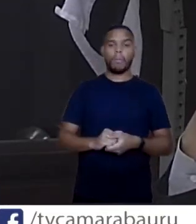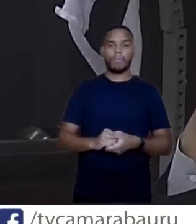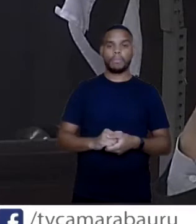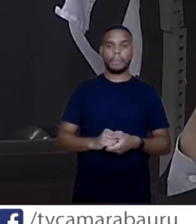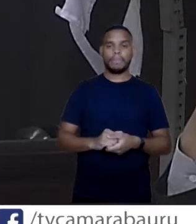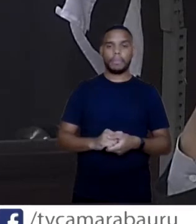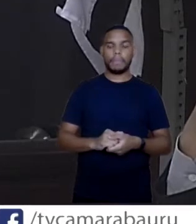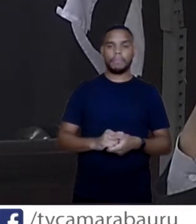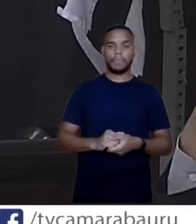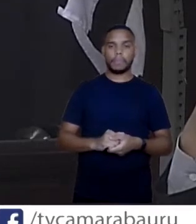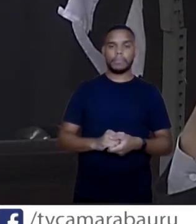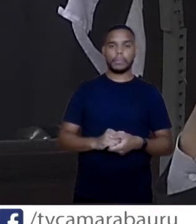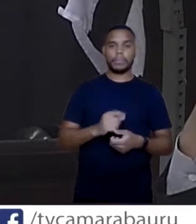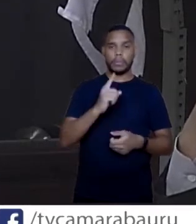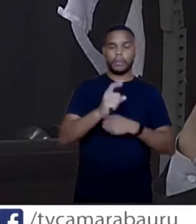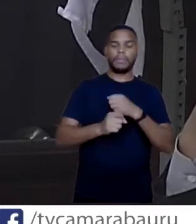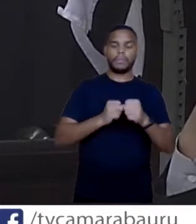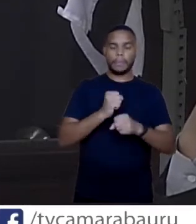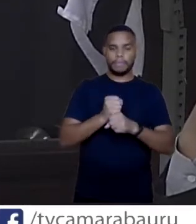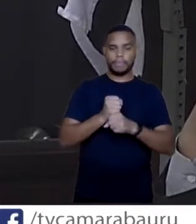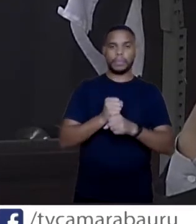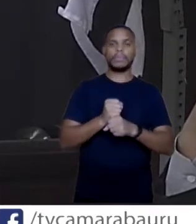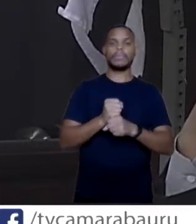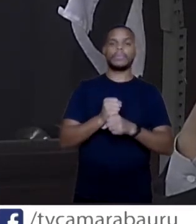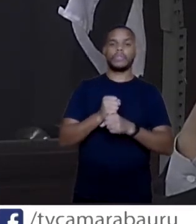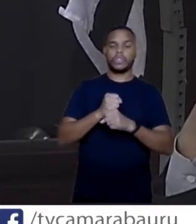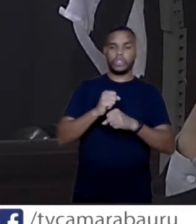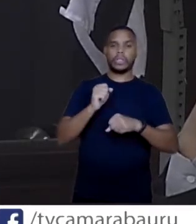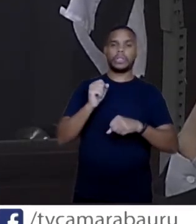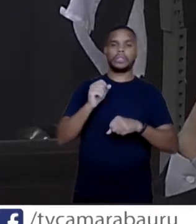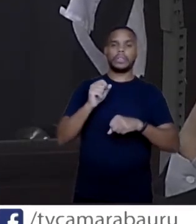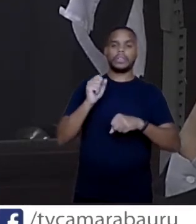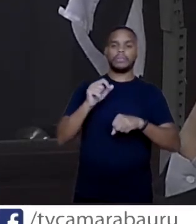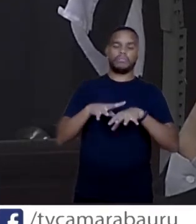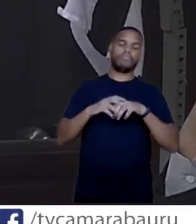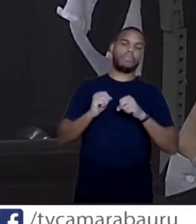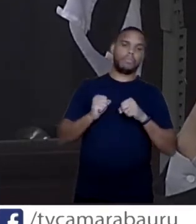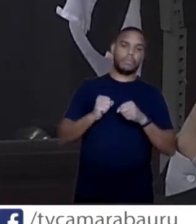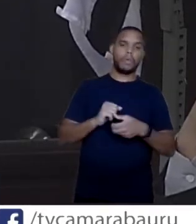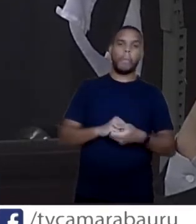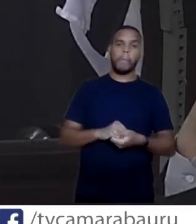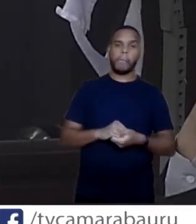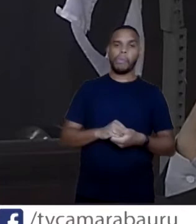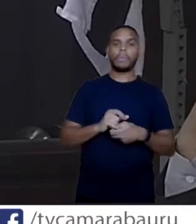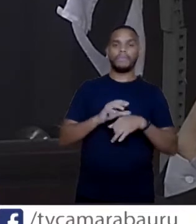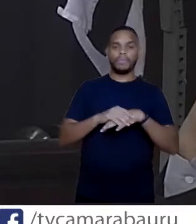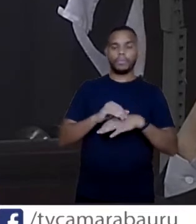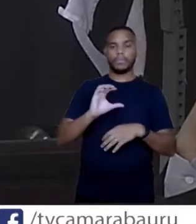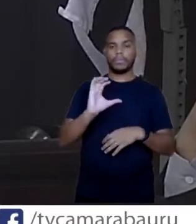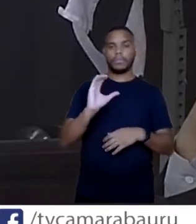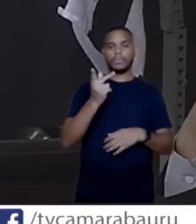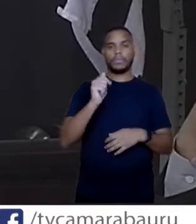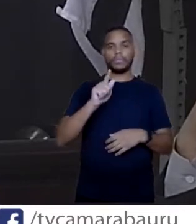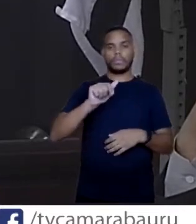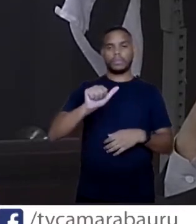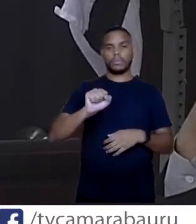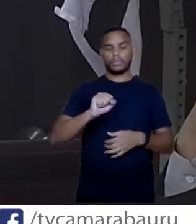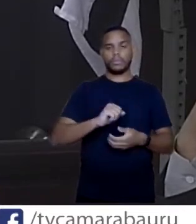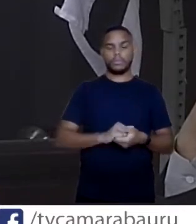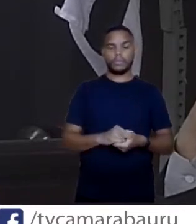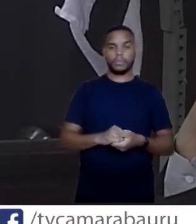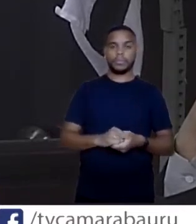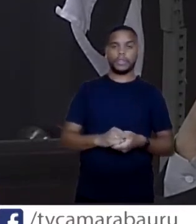e por ano são contaminadas o mundo pela doença de chagas 14